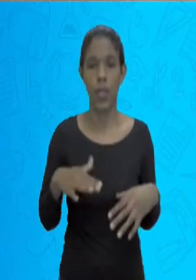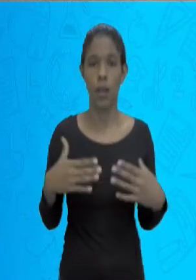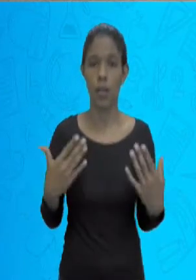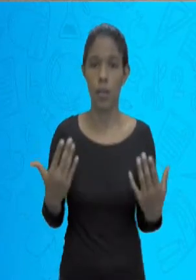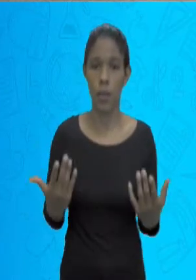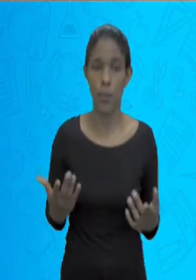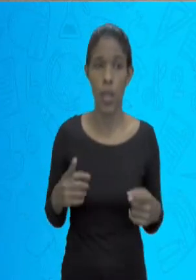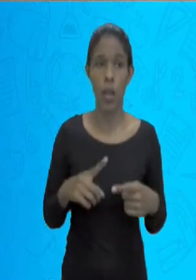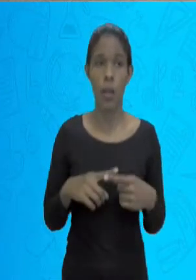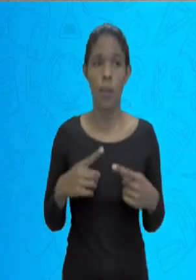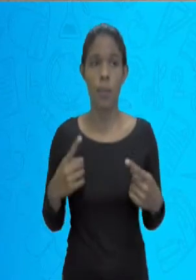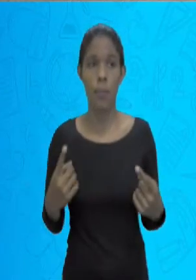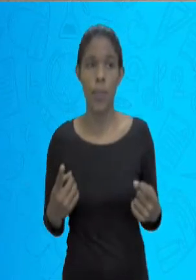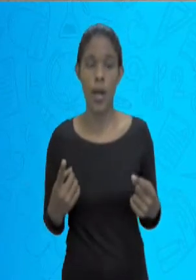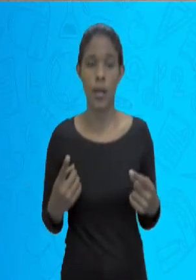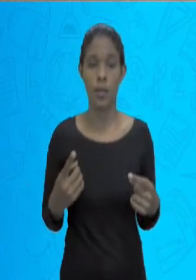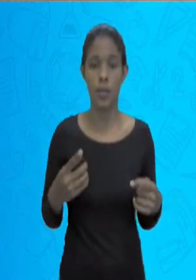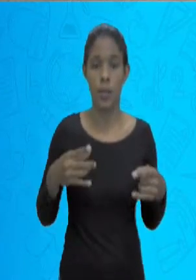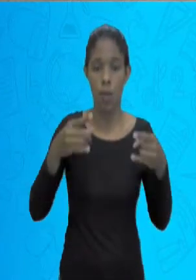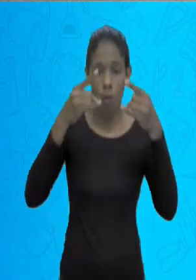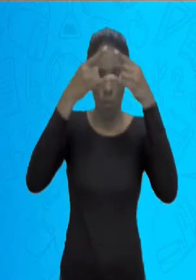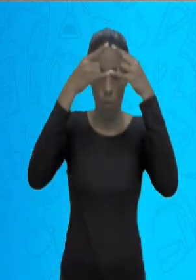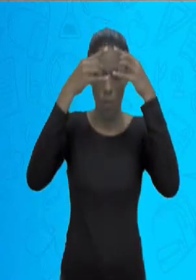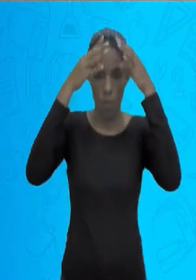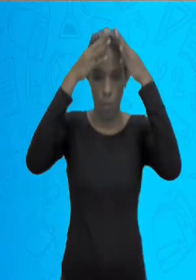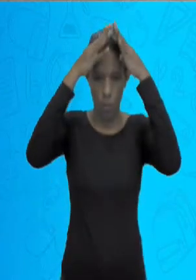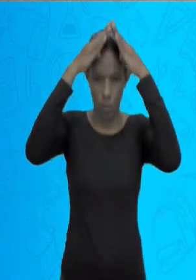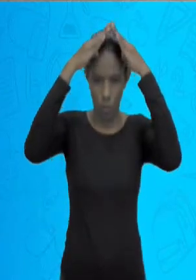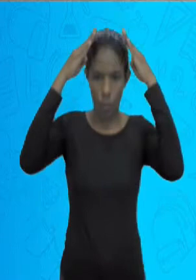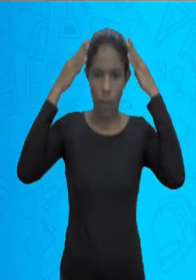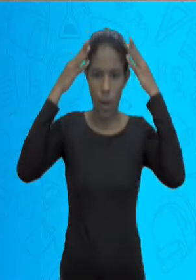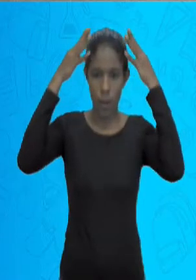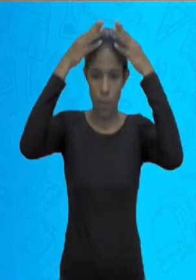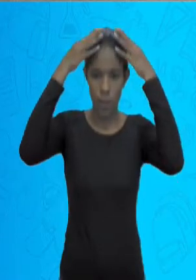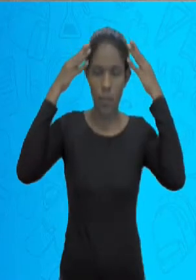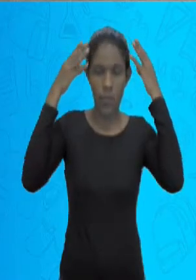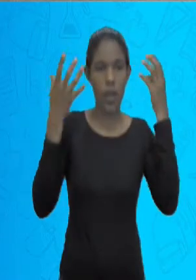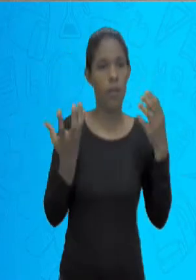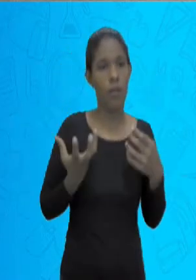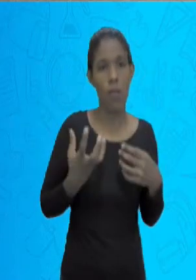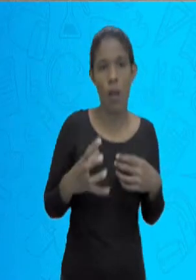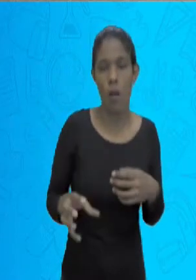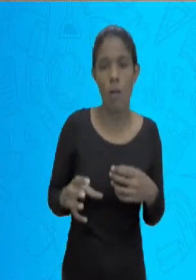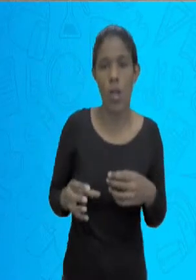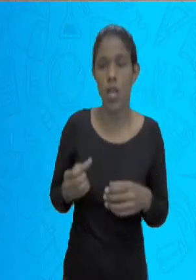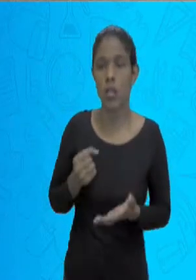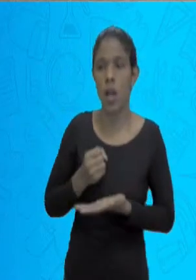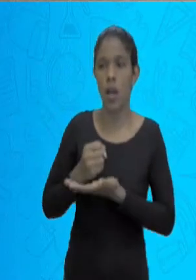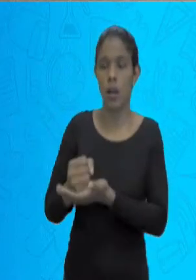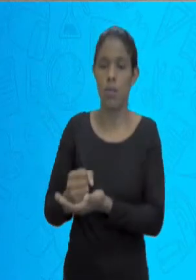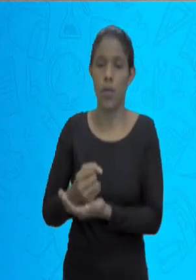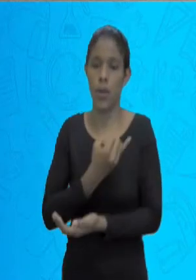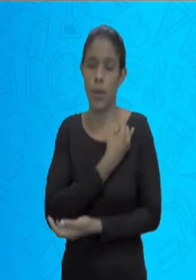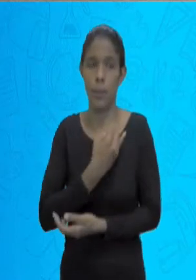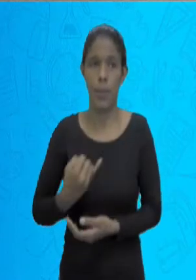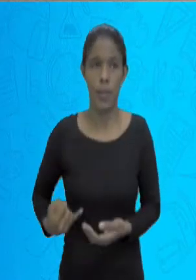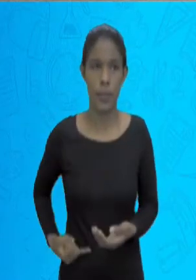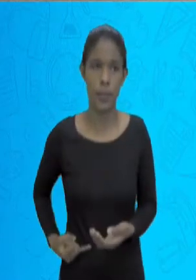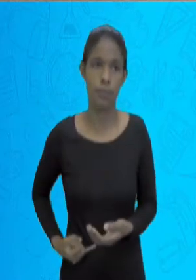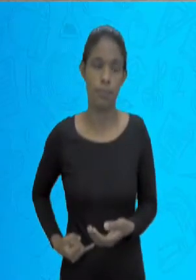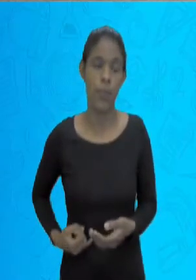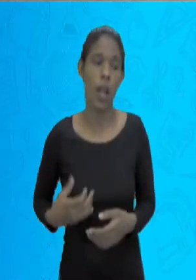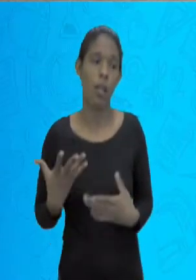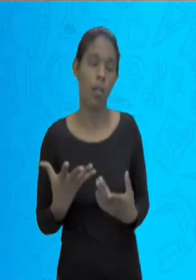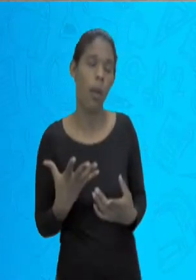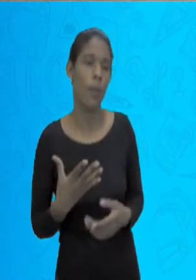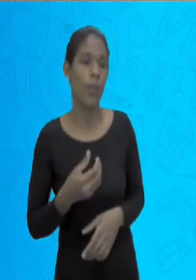política internacional de Napoleão, levou a perder os seus estados pontifícios. Os bispos